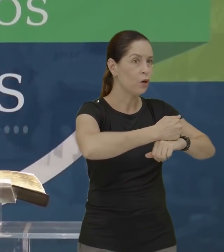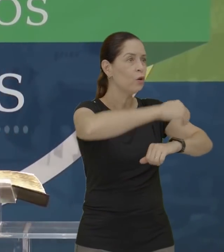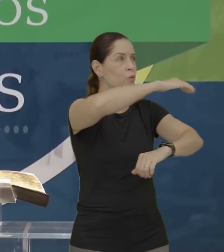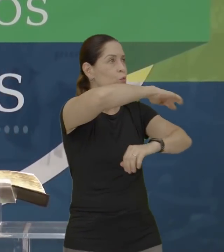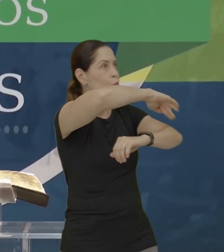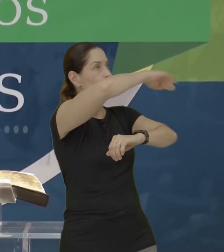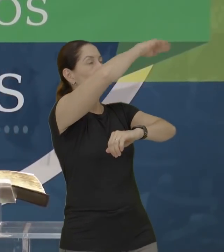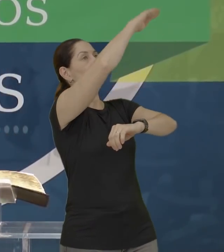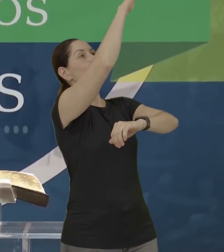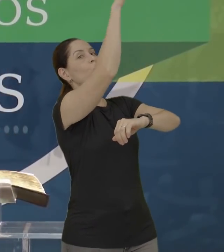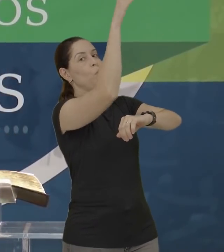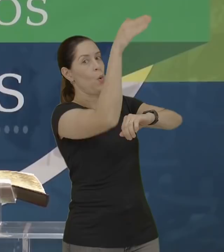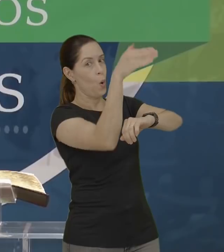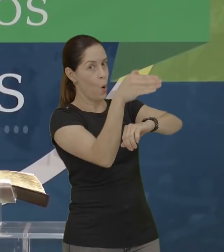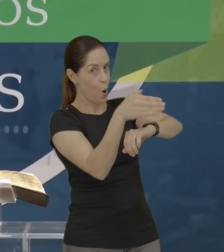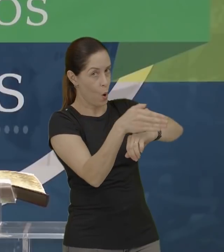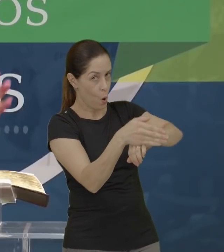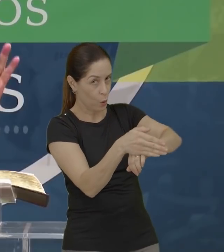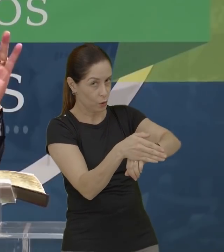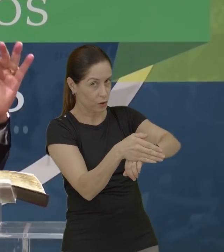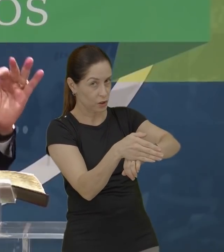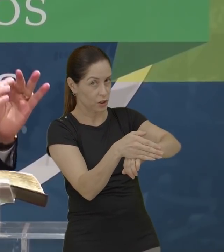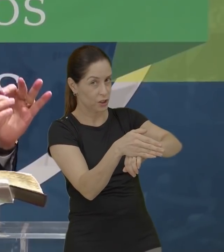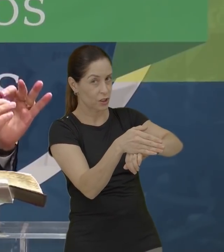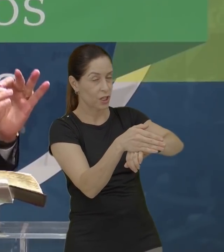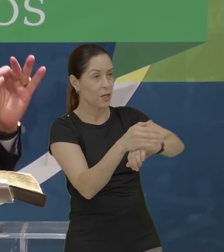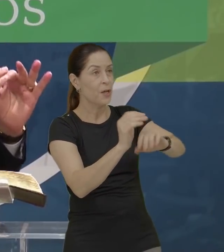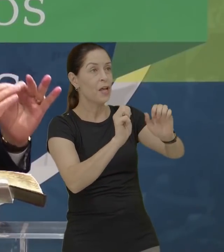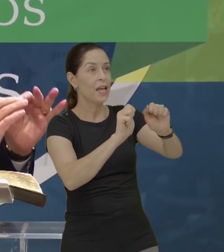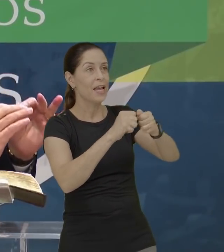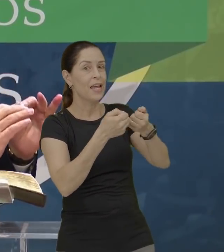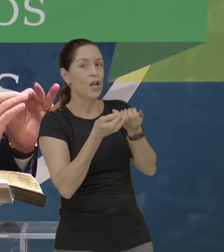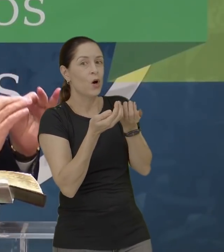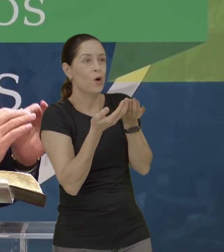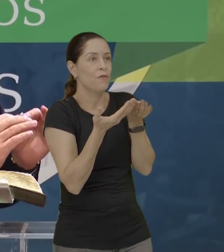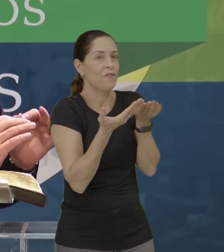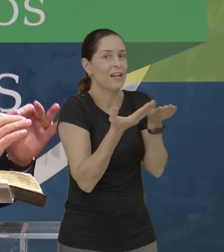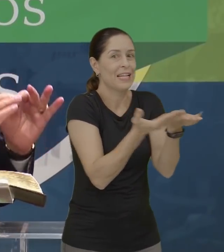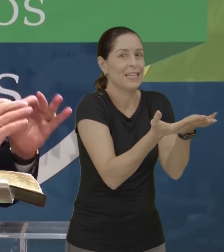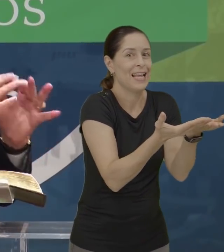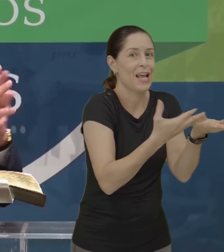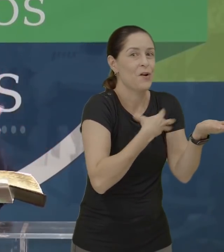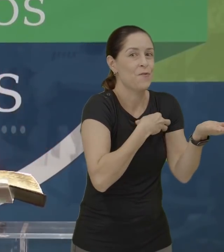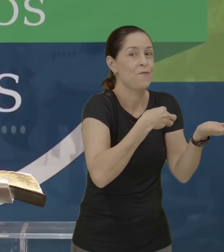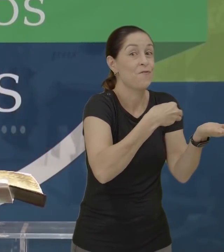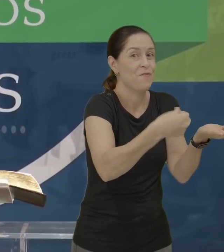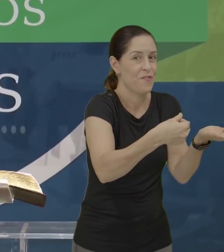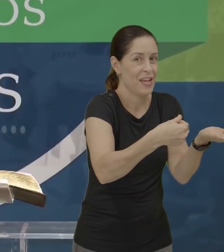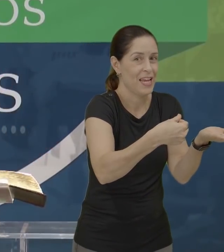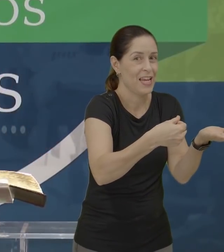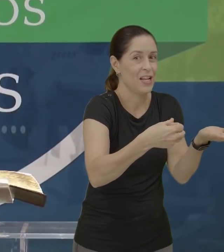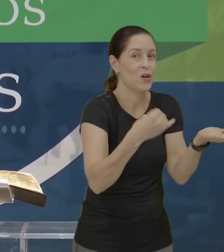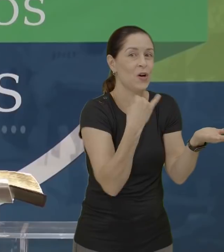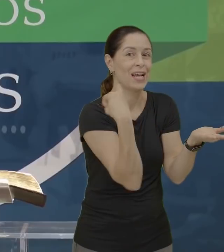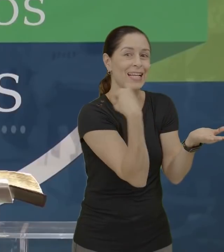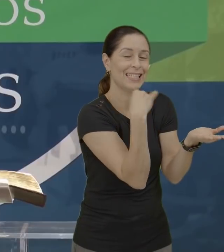que ele mostraria, para oferecer Isaque em holocausto.